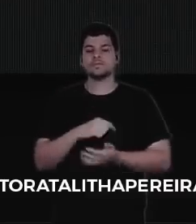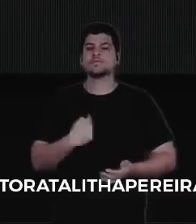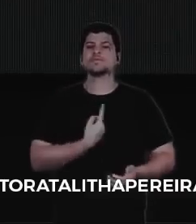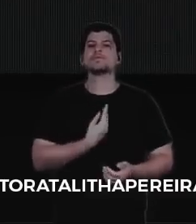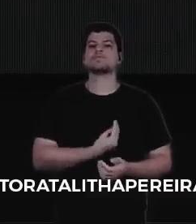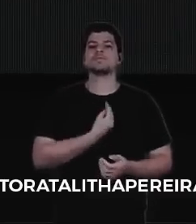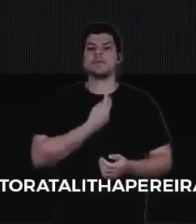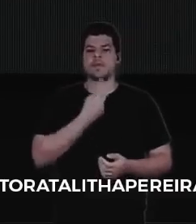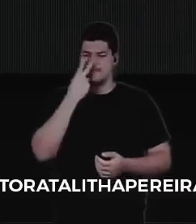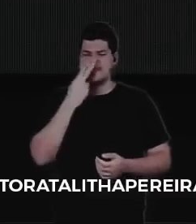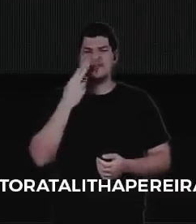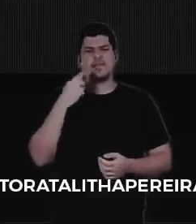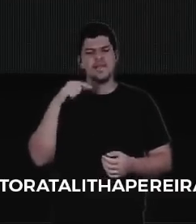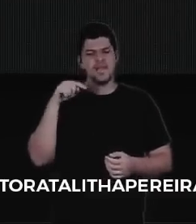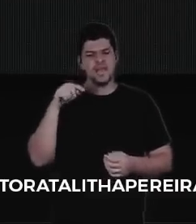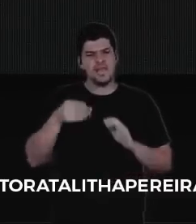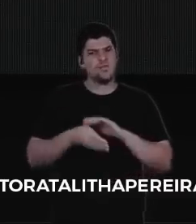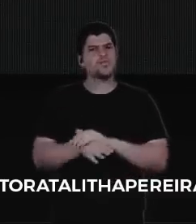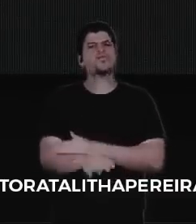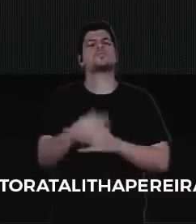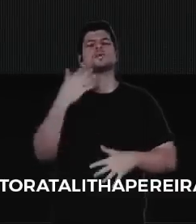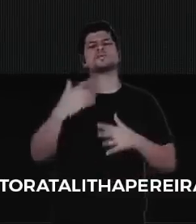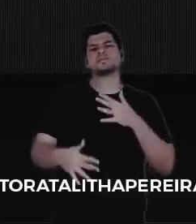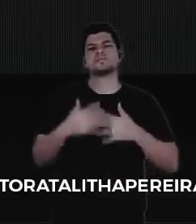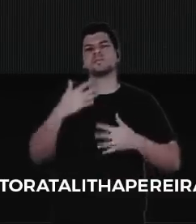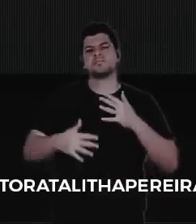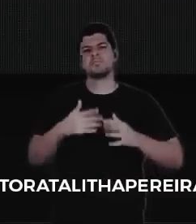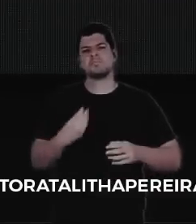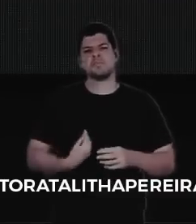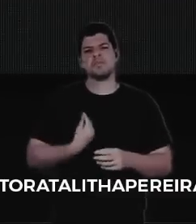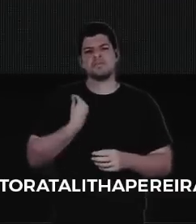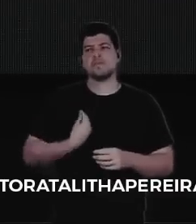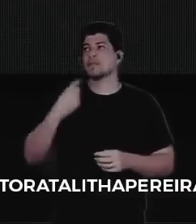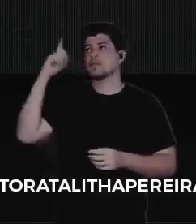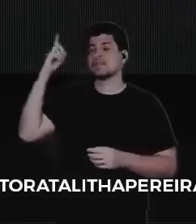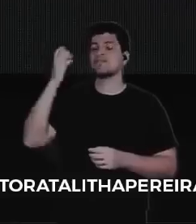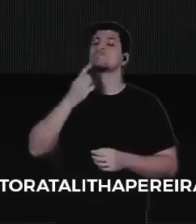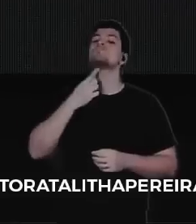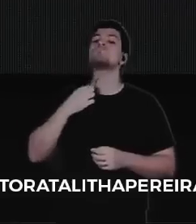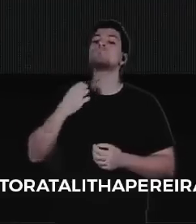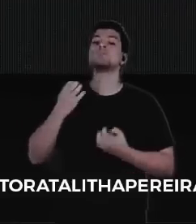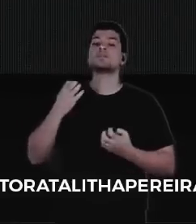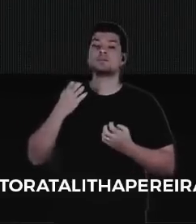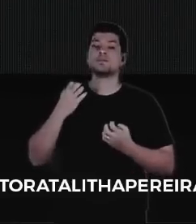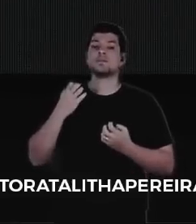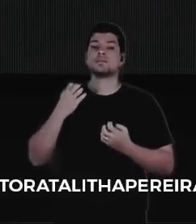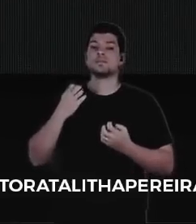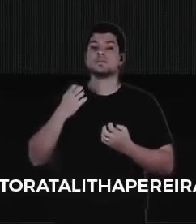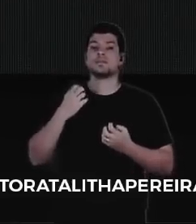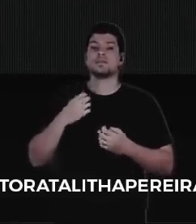nos atrapalham de a gente viver essa vida que Deus está sonhando para nós.